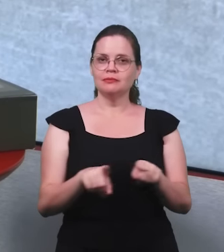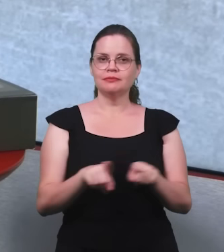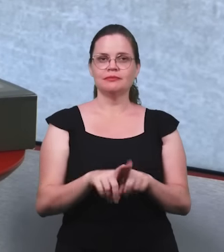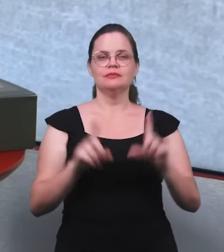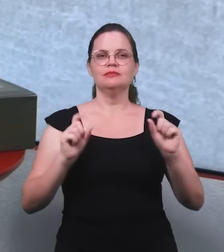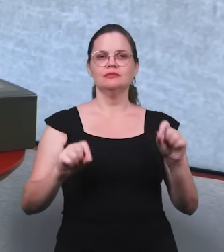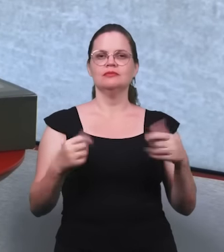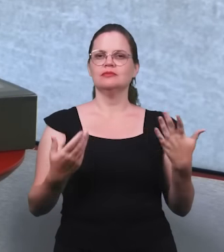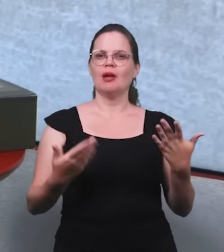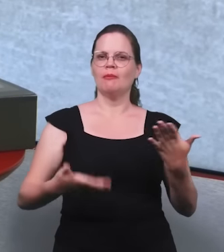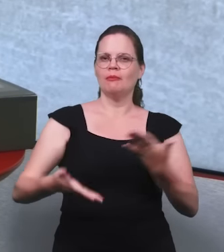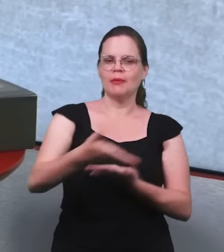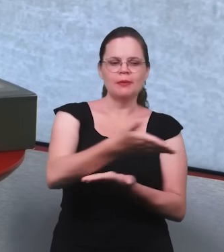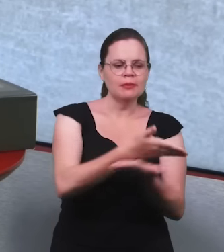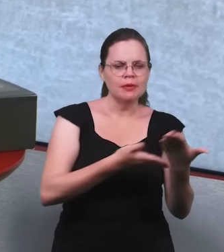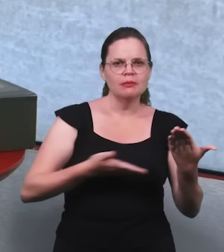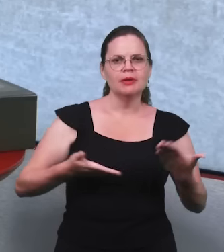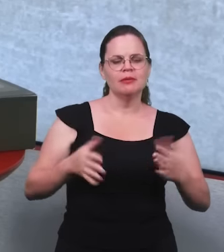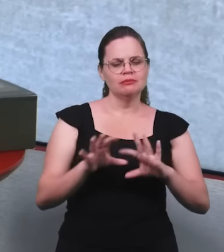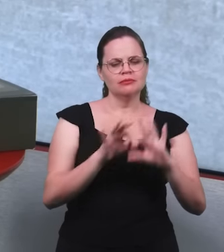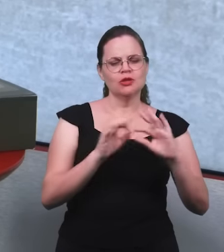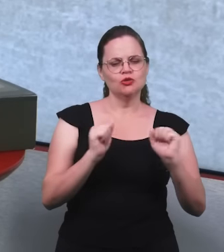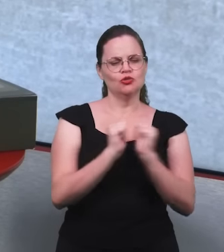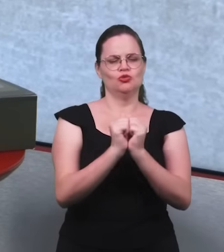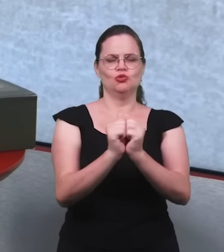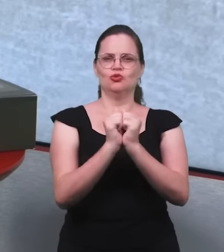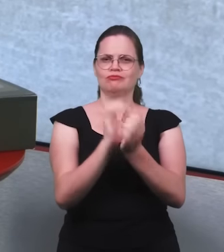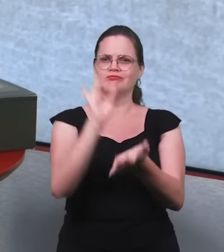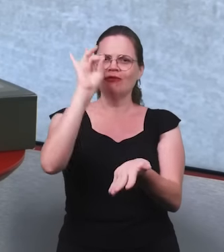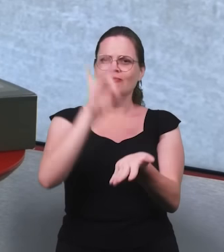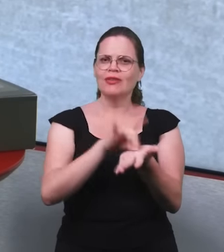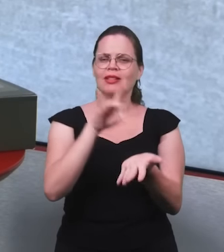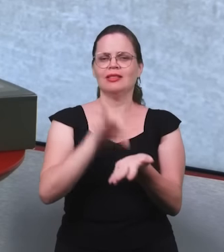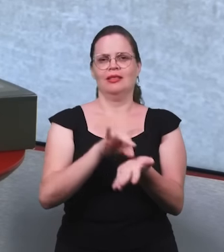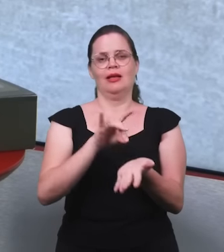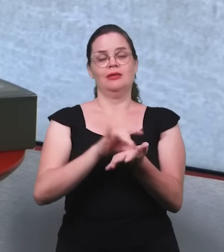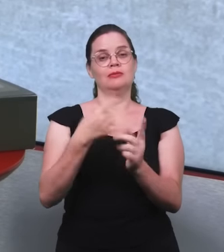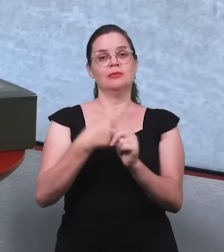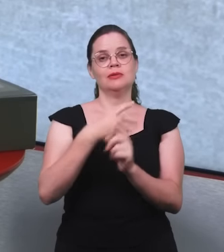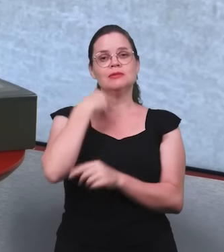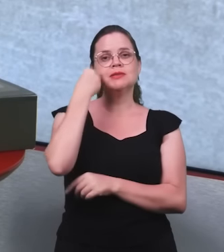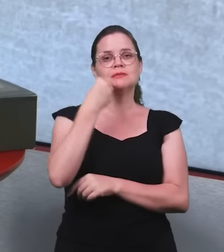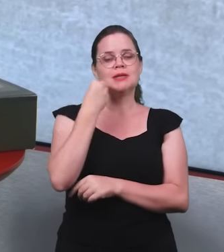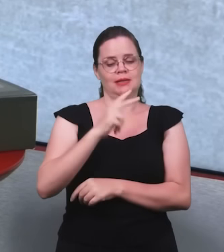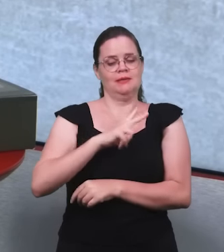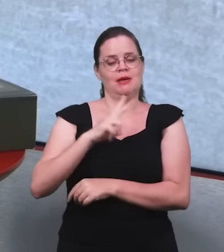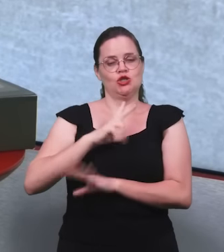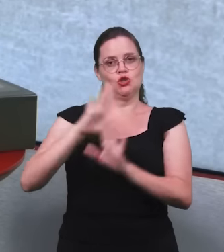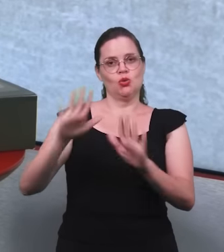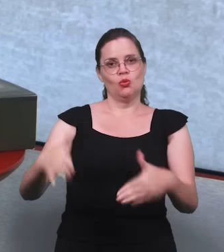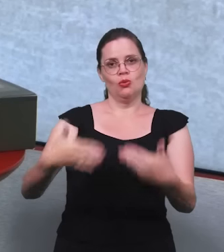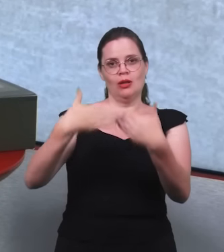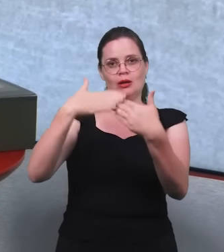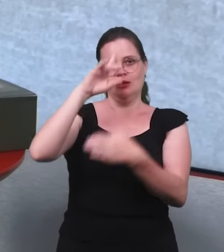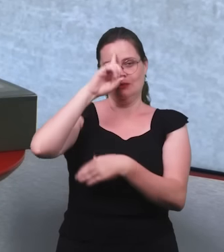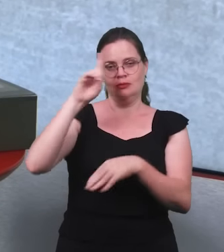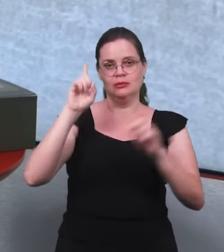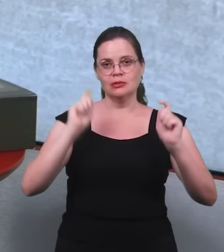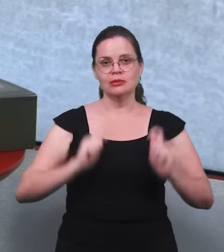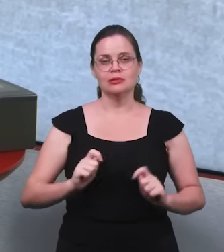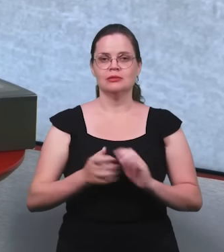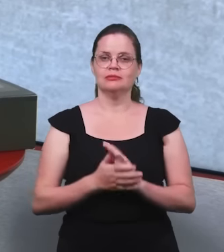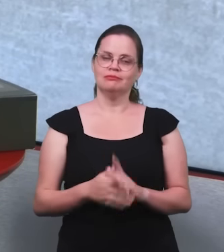forma assim mais participativa, mais concreta, mais assim de uma experiência pessoal com Deus.